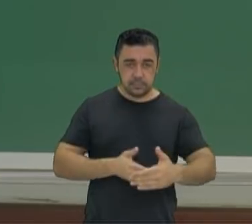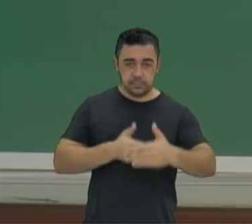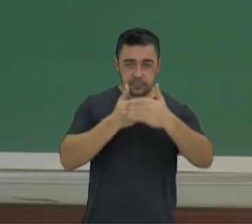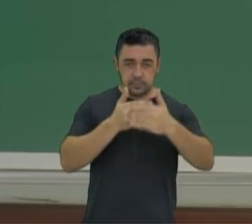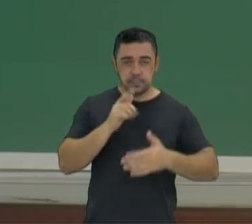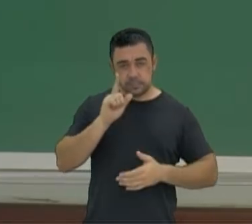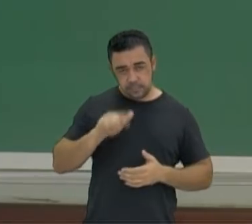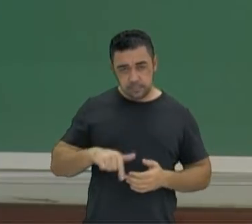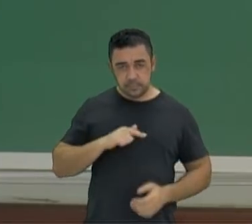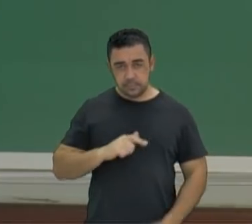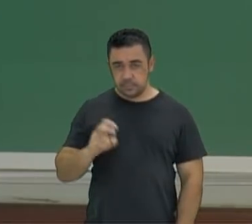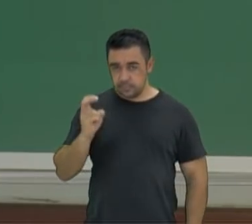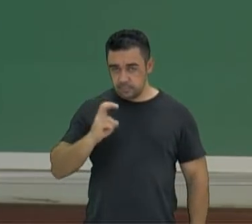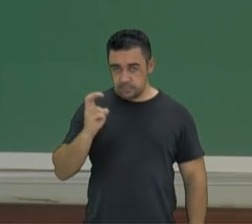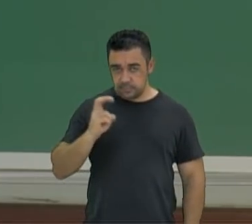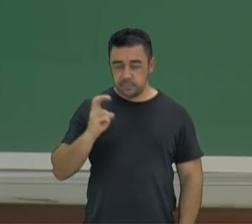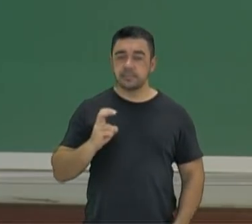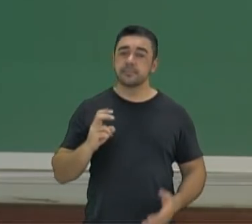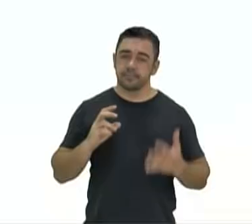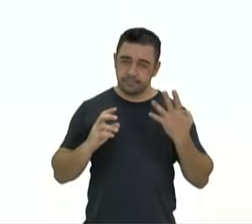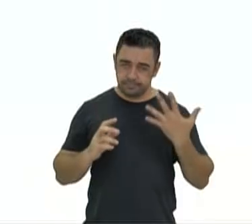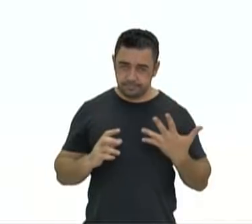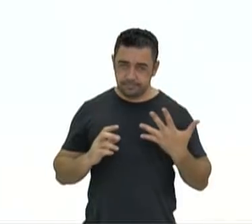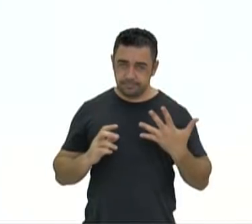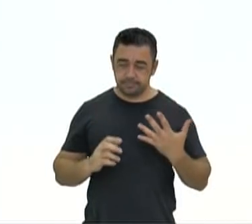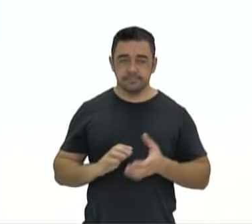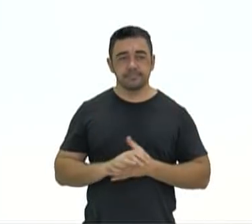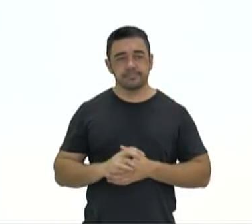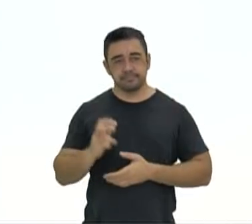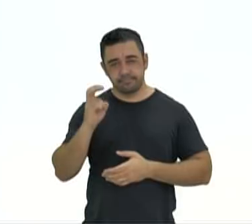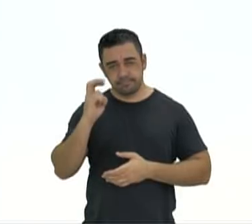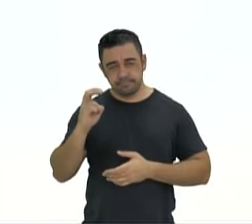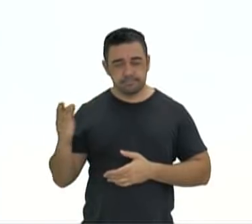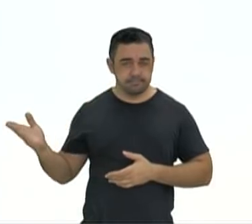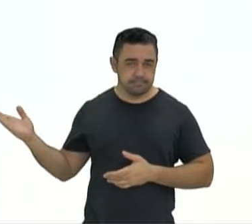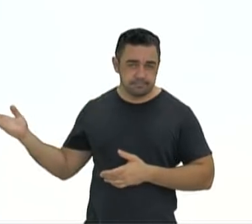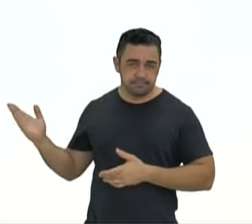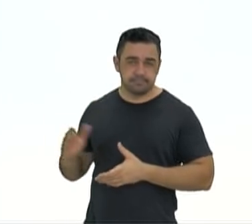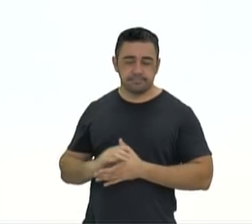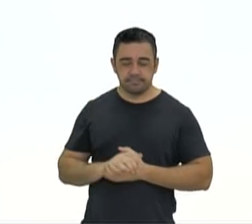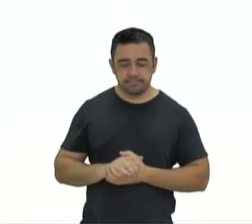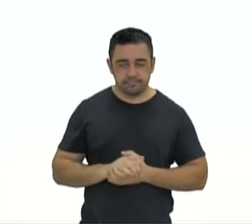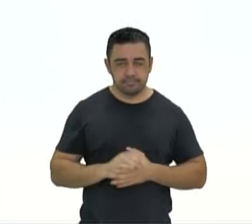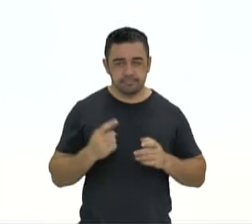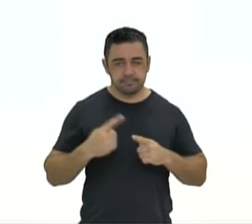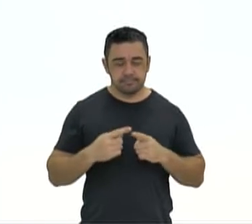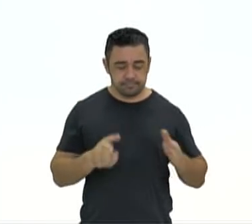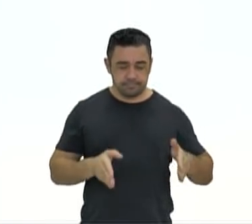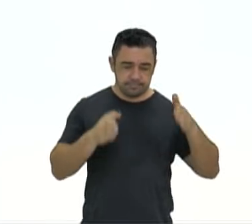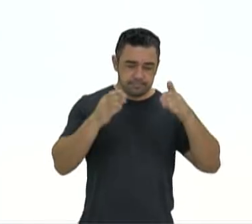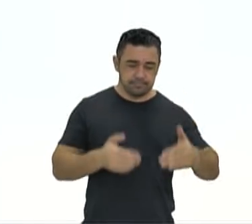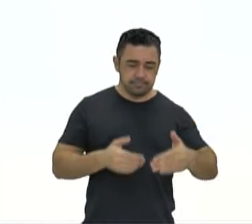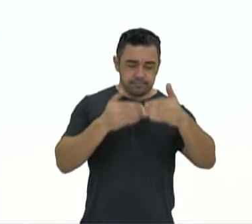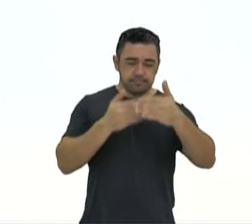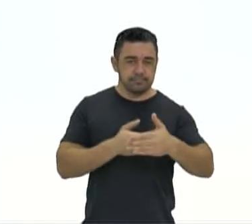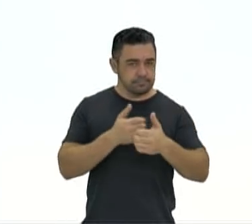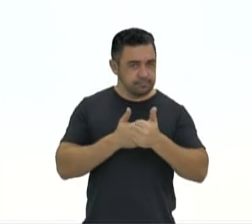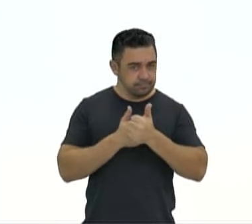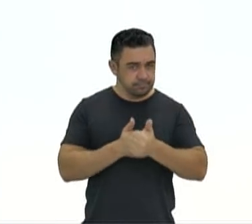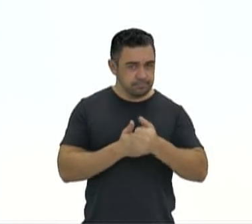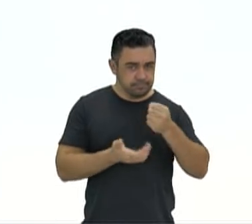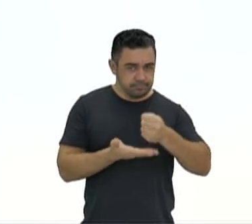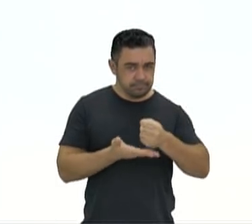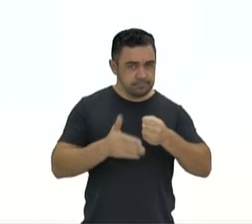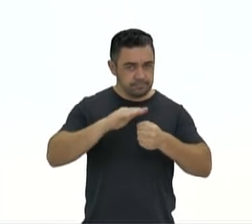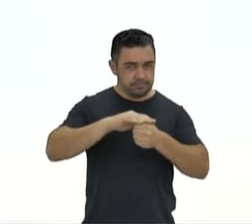Se é um prisma pentagonal, 5 faces laterais, porque a quantidade de faces laterais segue a quantidade